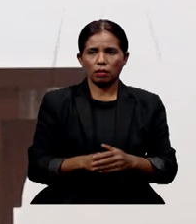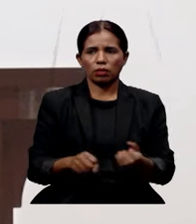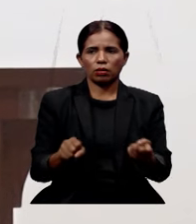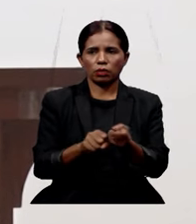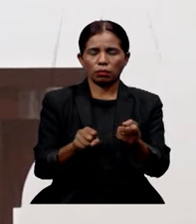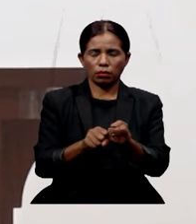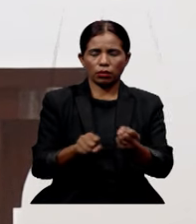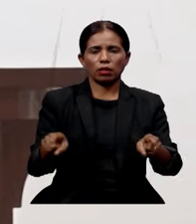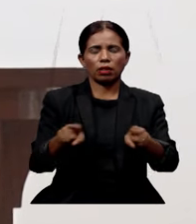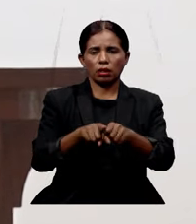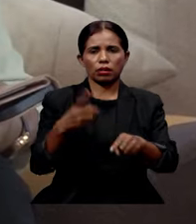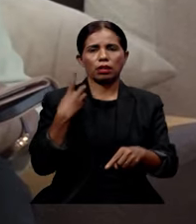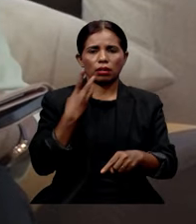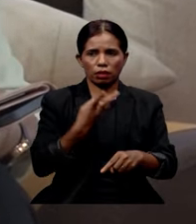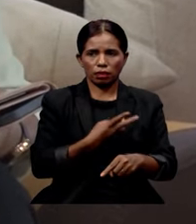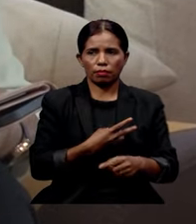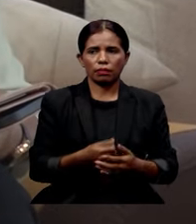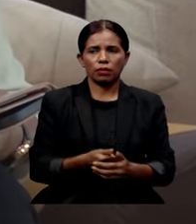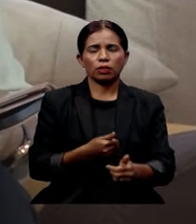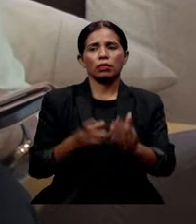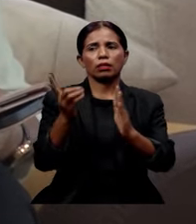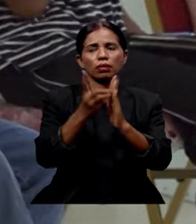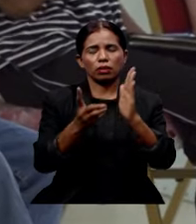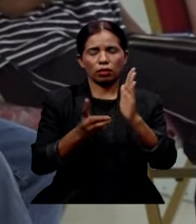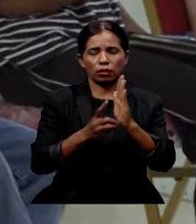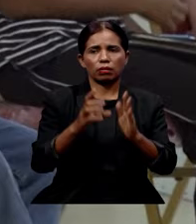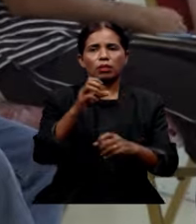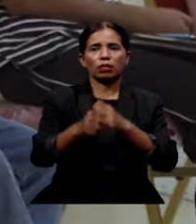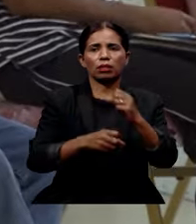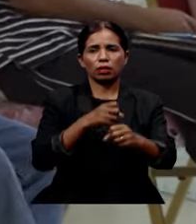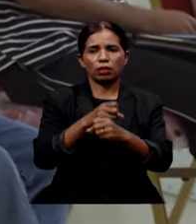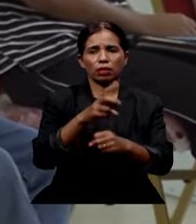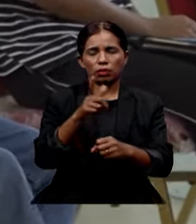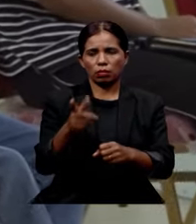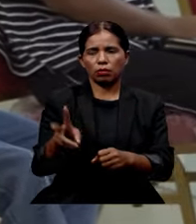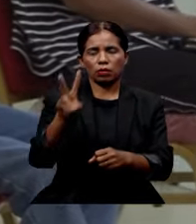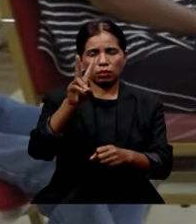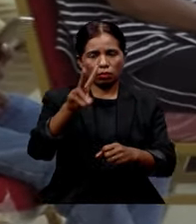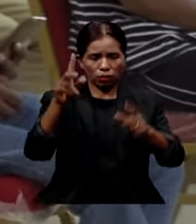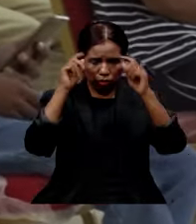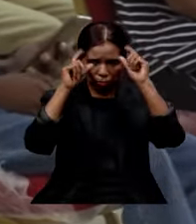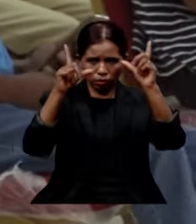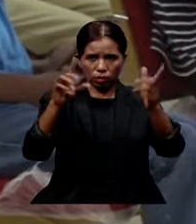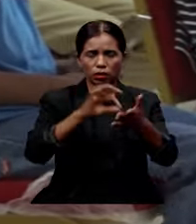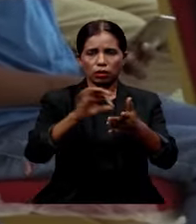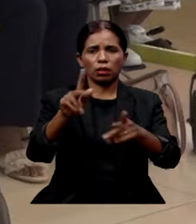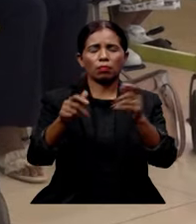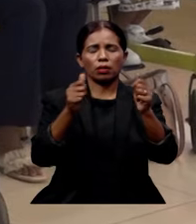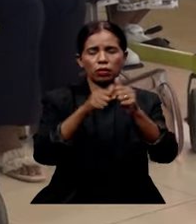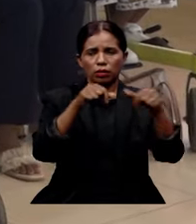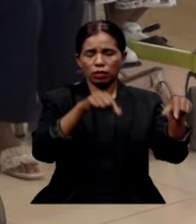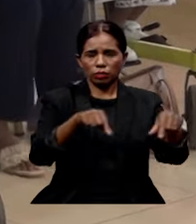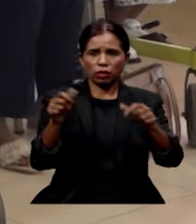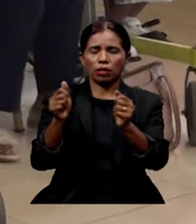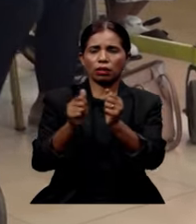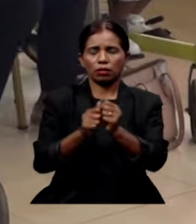contribuir nessa ida. Tuir dados censos tina rihun rua ronulu resin rua, Timor-Leste resista ema ho deficiência, hamutu